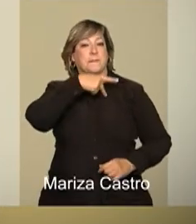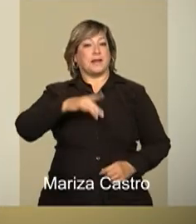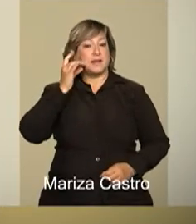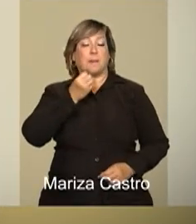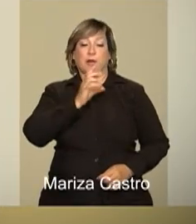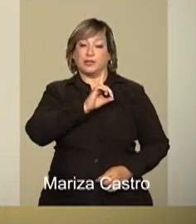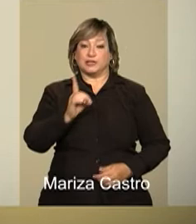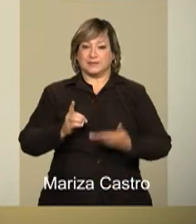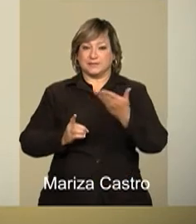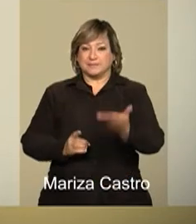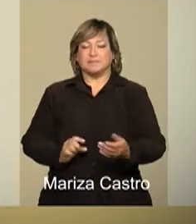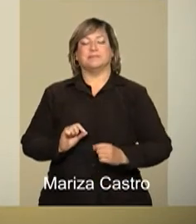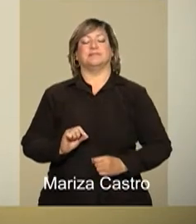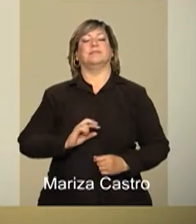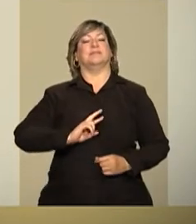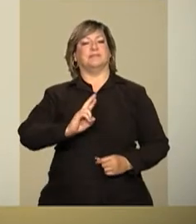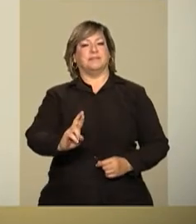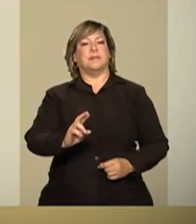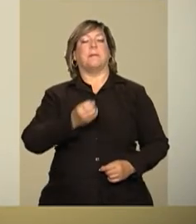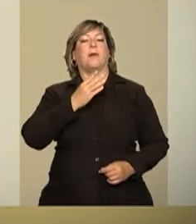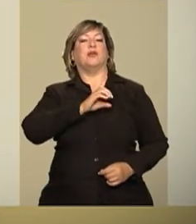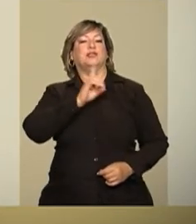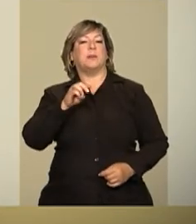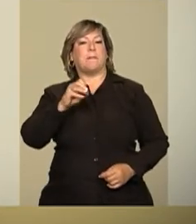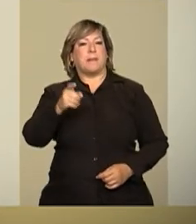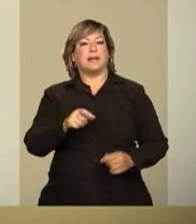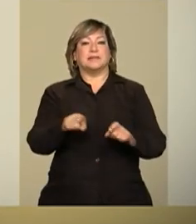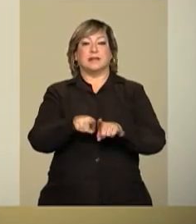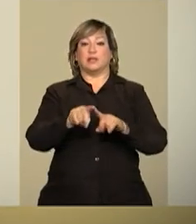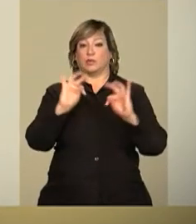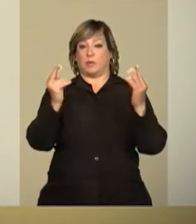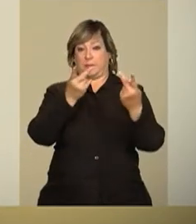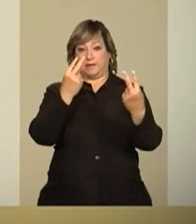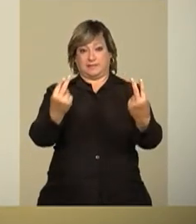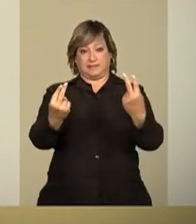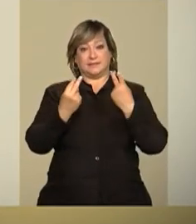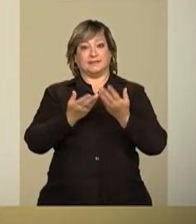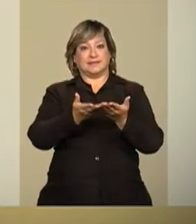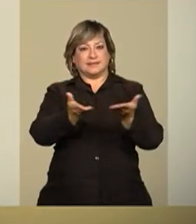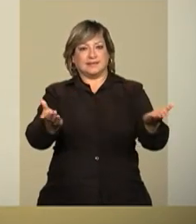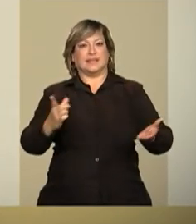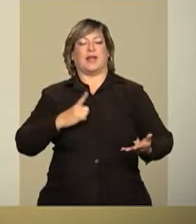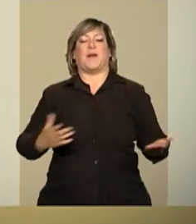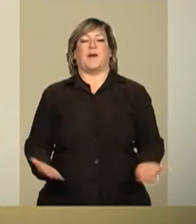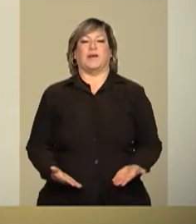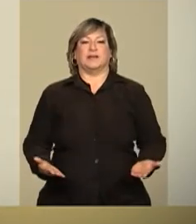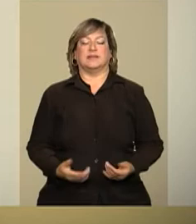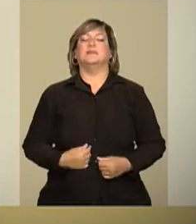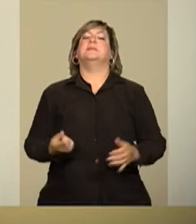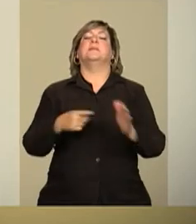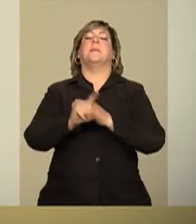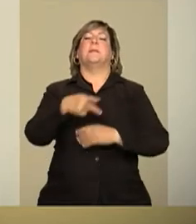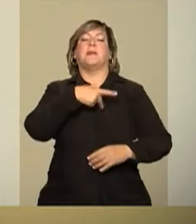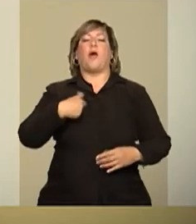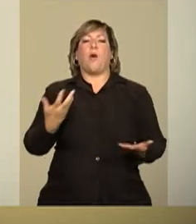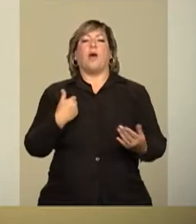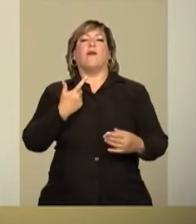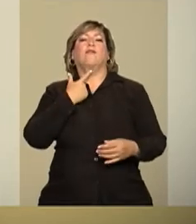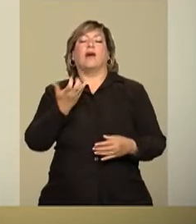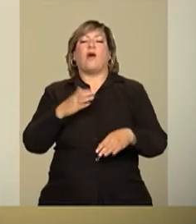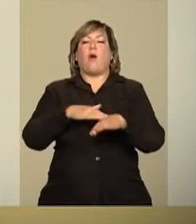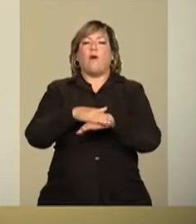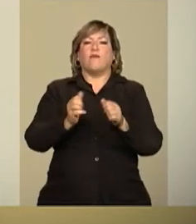Dilma Bom dia presidente Bom dia Max e Bom dia a todos os ouvintes que nos acompanha hoje presidenta Hoje eu queria